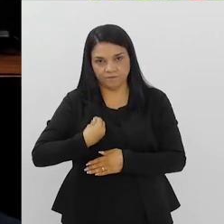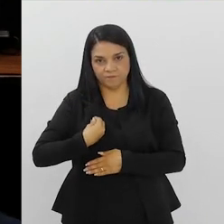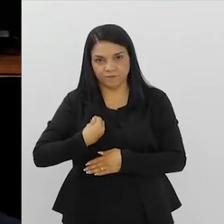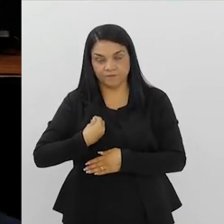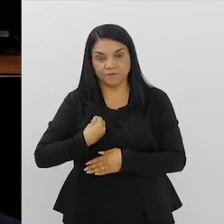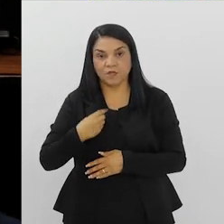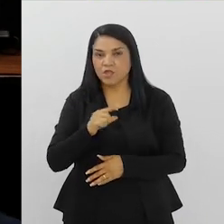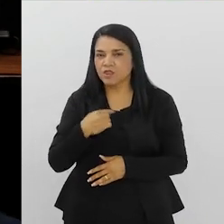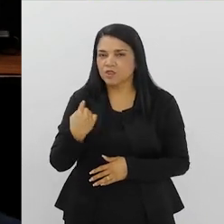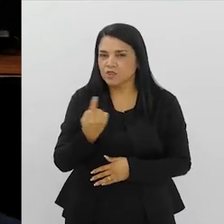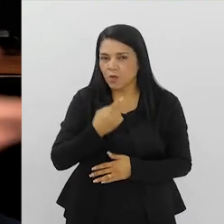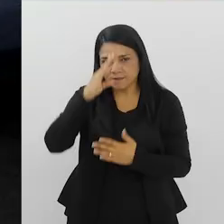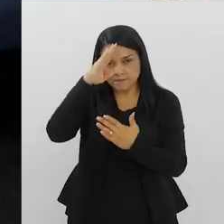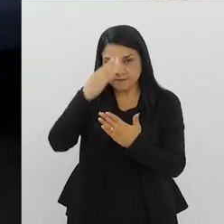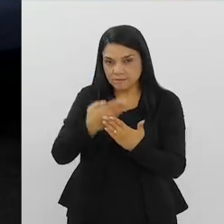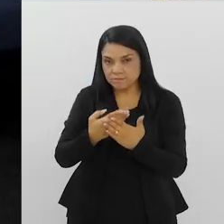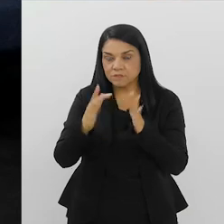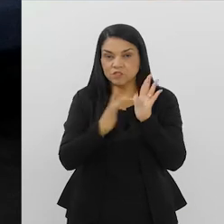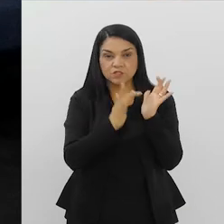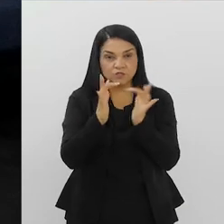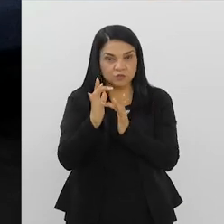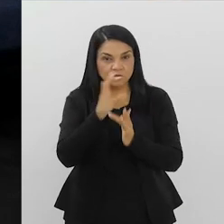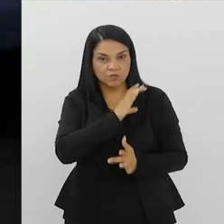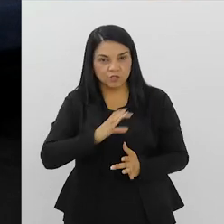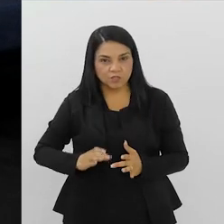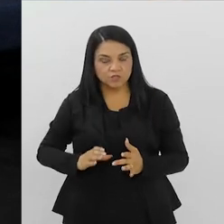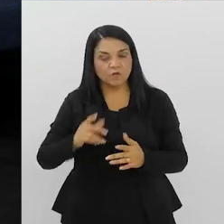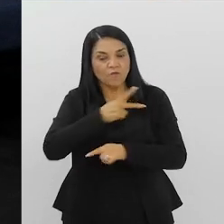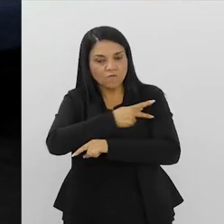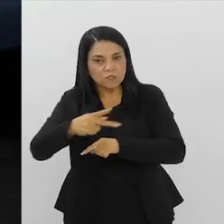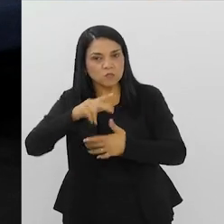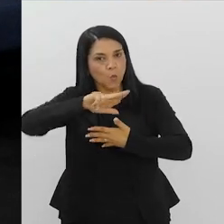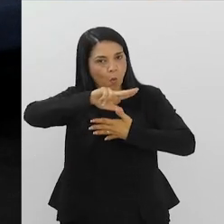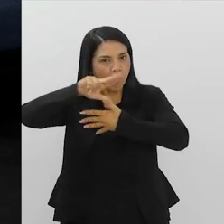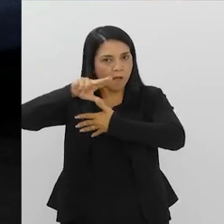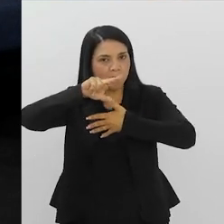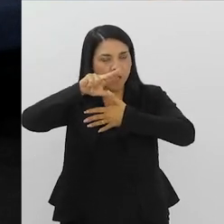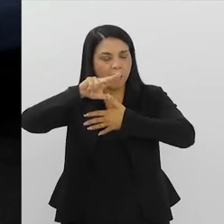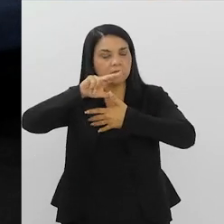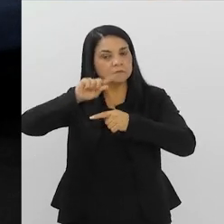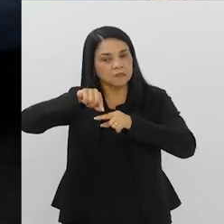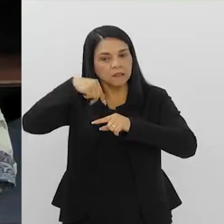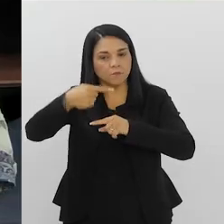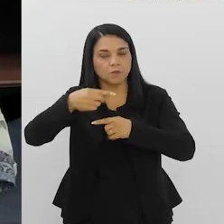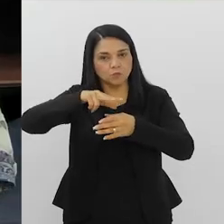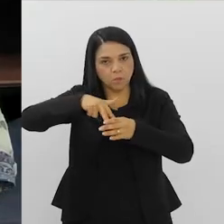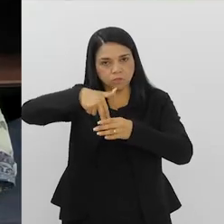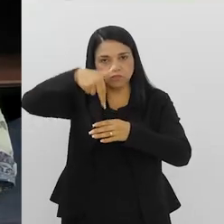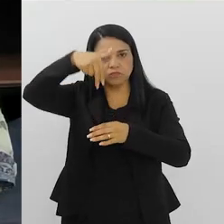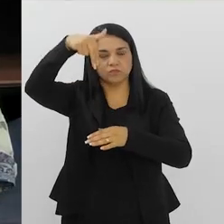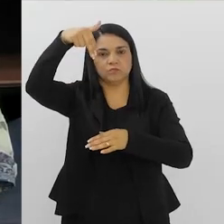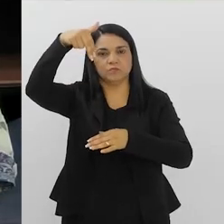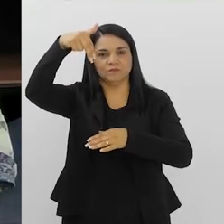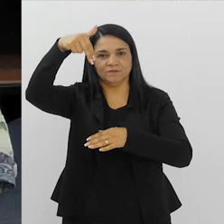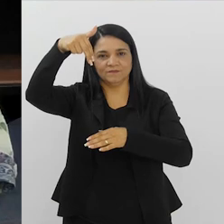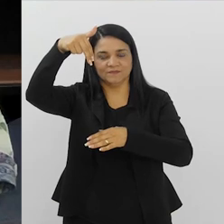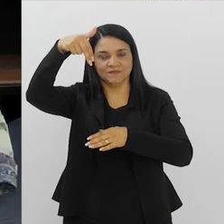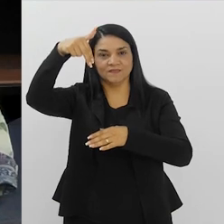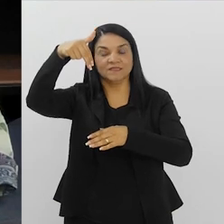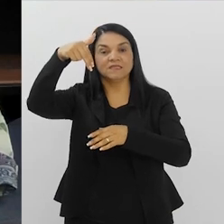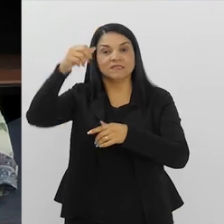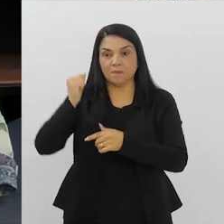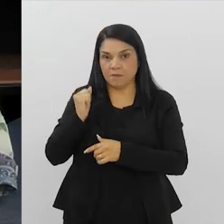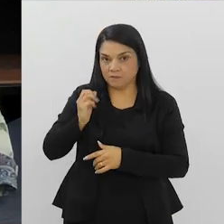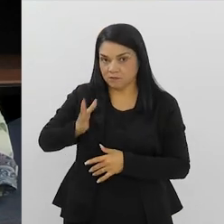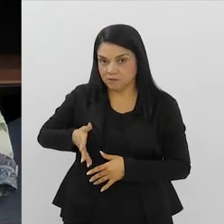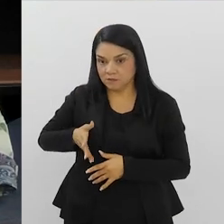povos aqui acredito que ele esteja em todos os lugares Exatamente é isso aí agora teve algo que eu observei se eu tiver